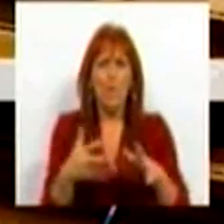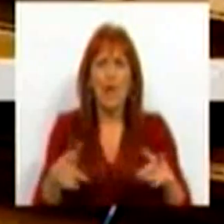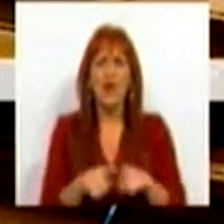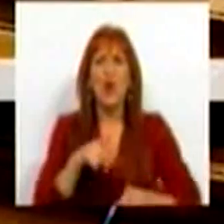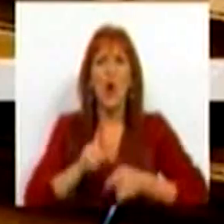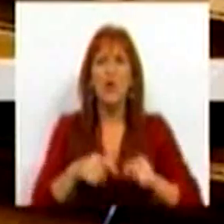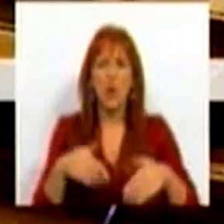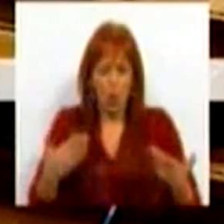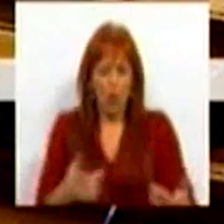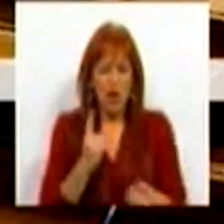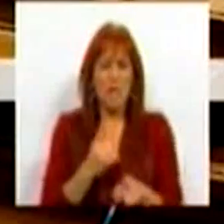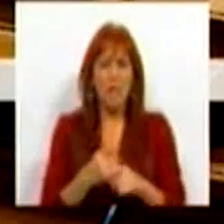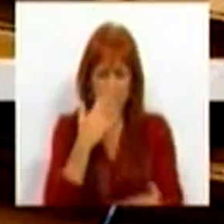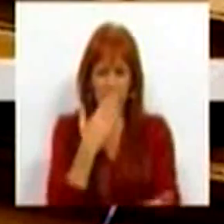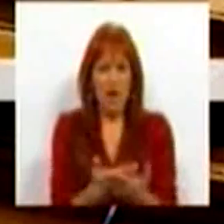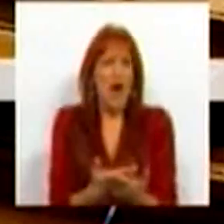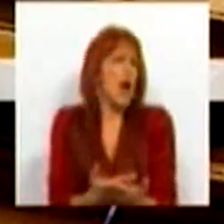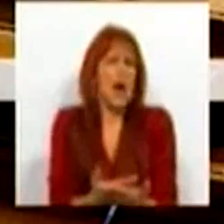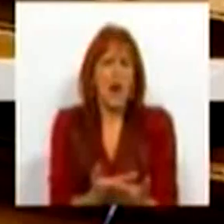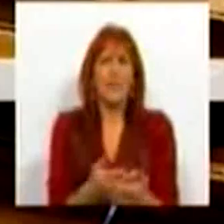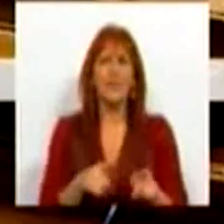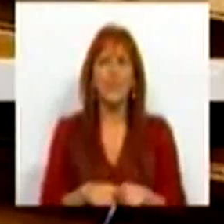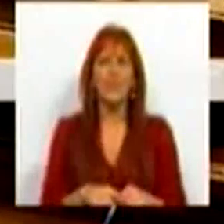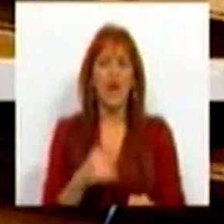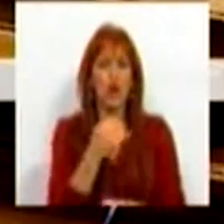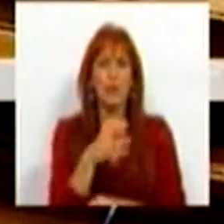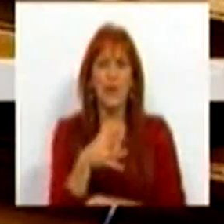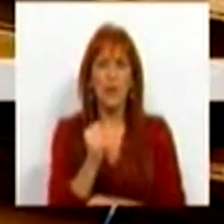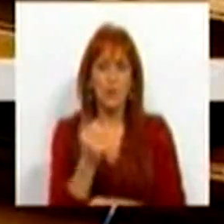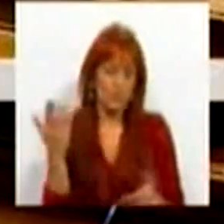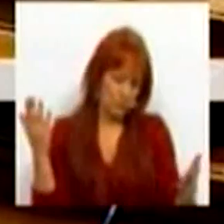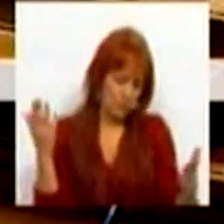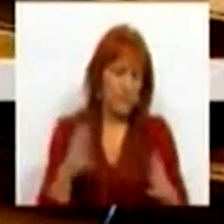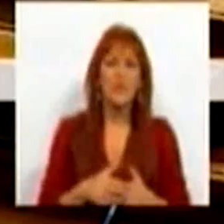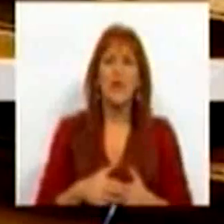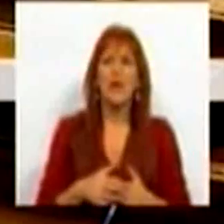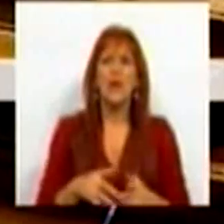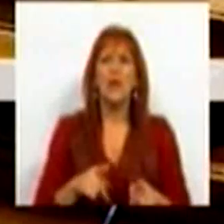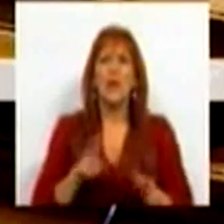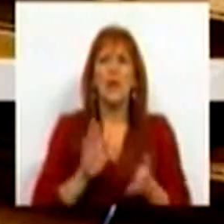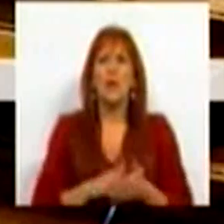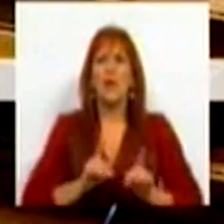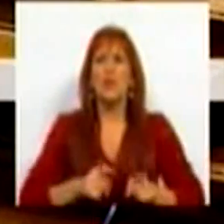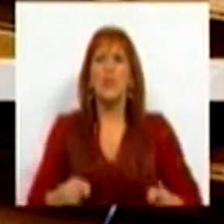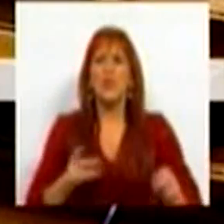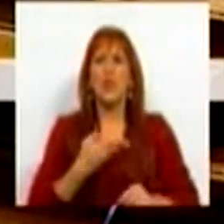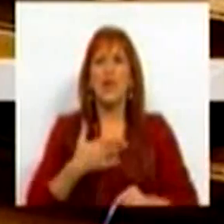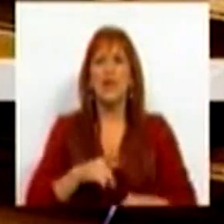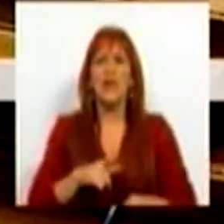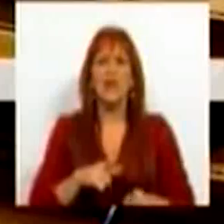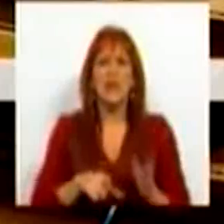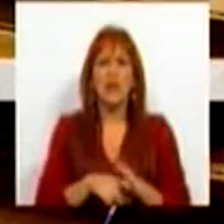com o qual ainda hoje nos confrontamos. Em 2015, porém, com a entrada em vigor do